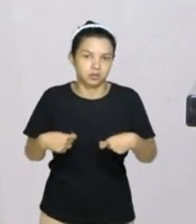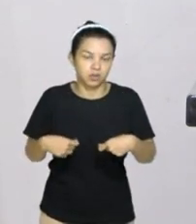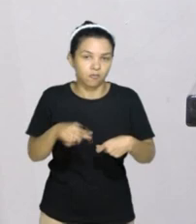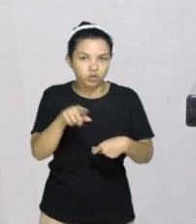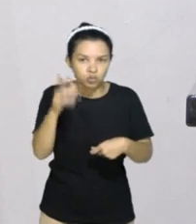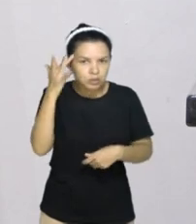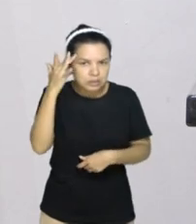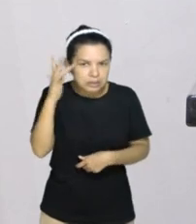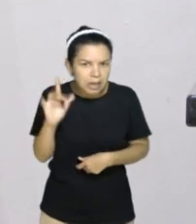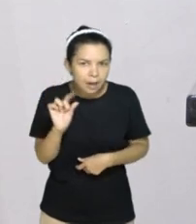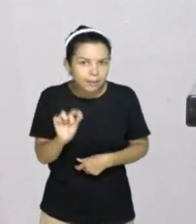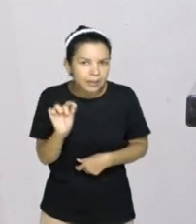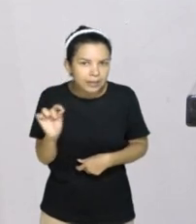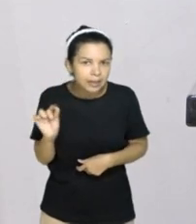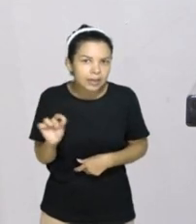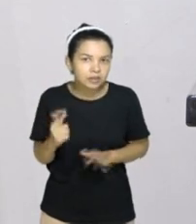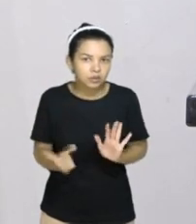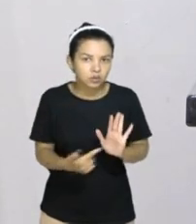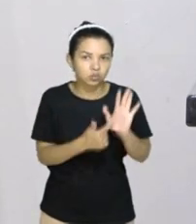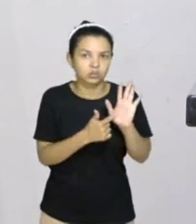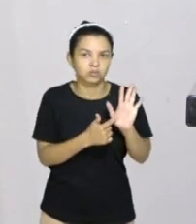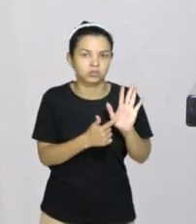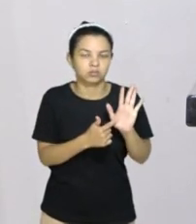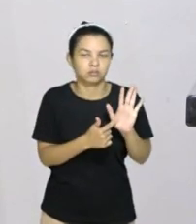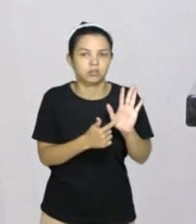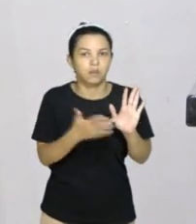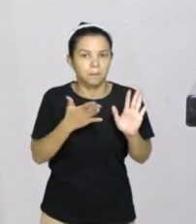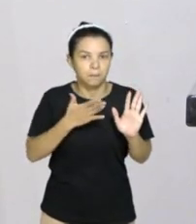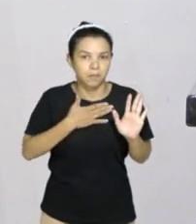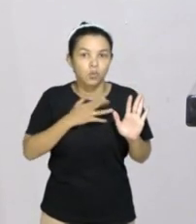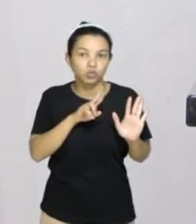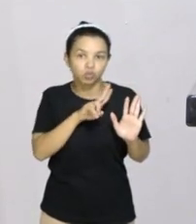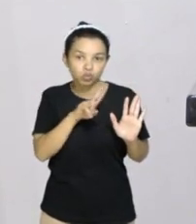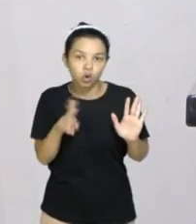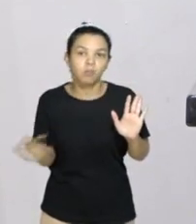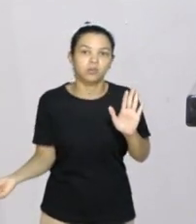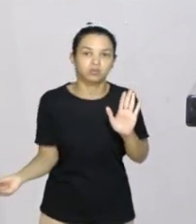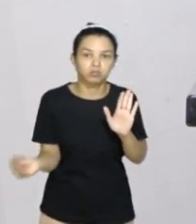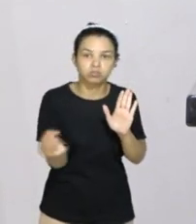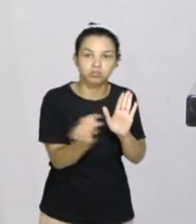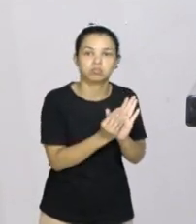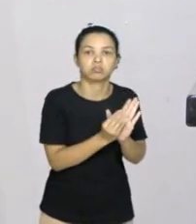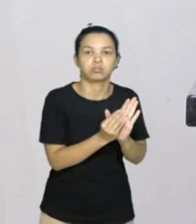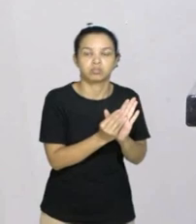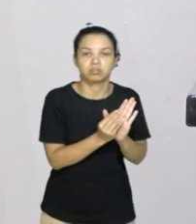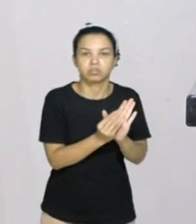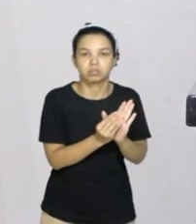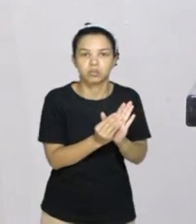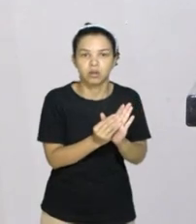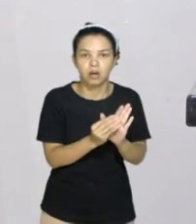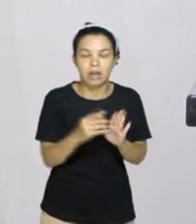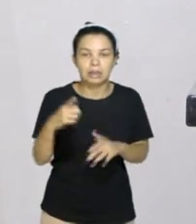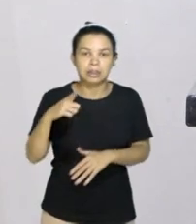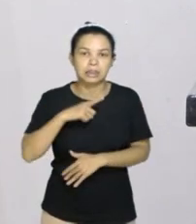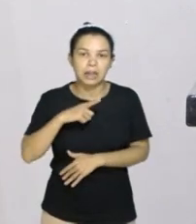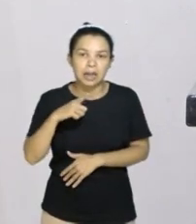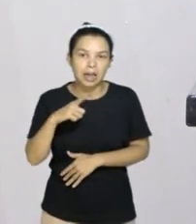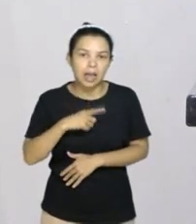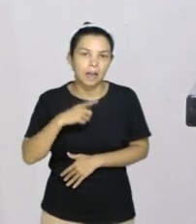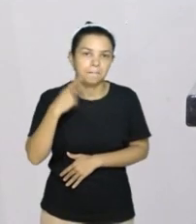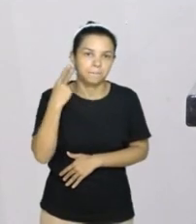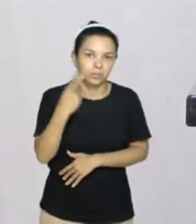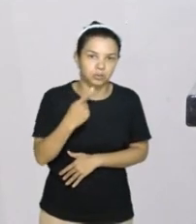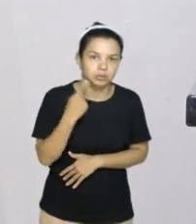porque tiveram preguiça de ler porque tá lá o meu nome então não fala que tem políticos e deputados